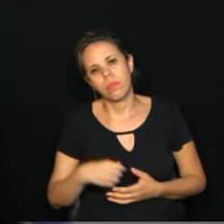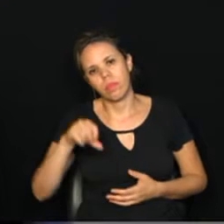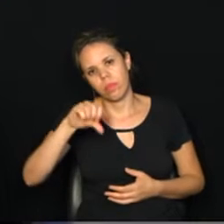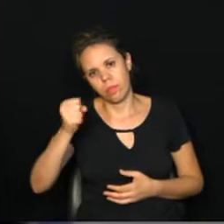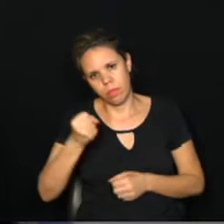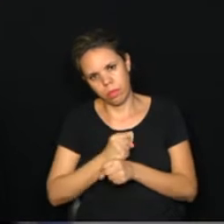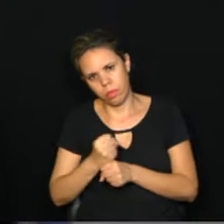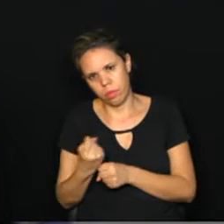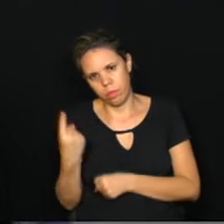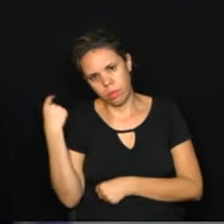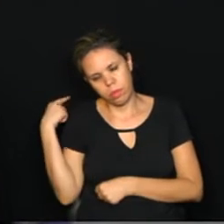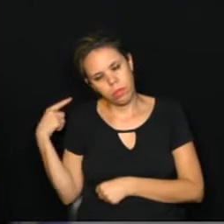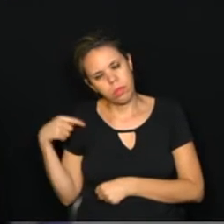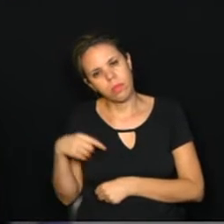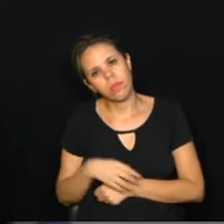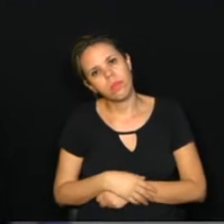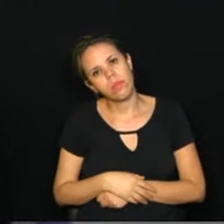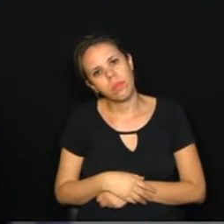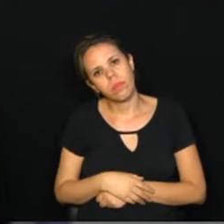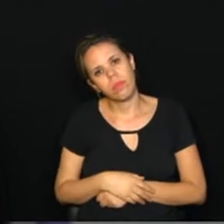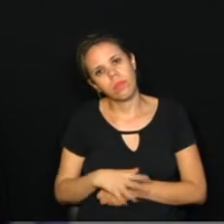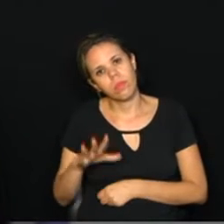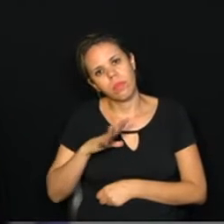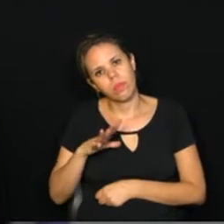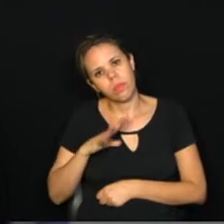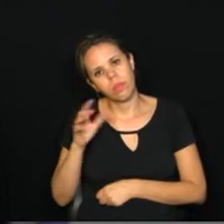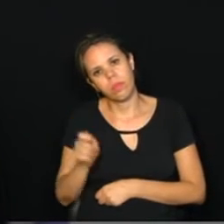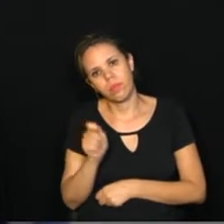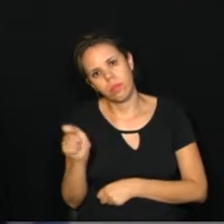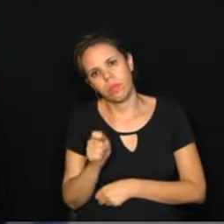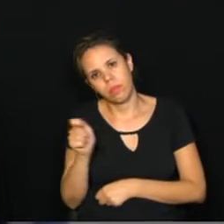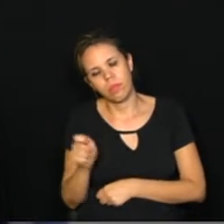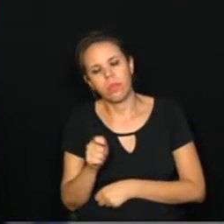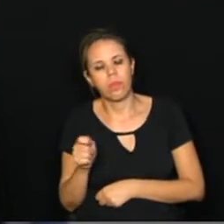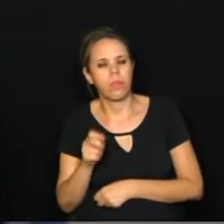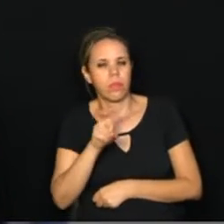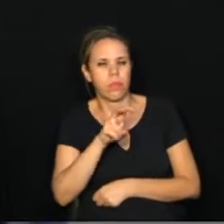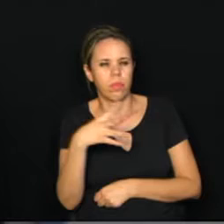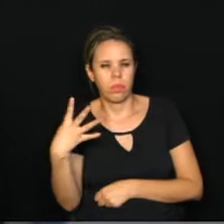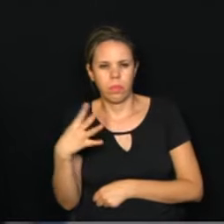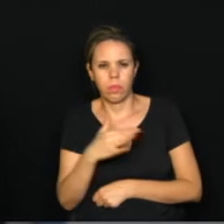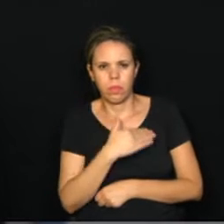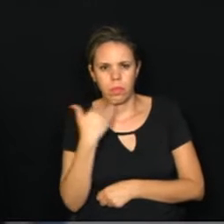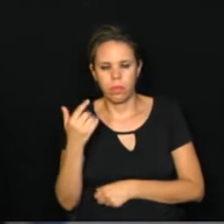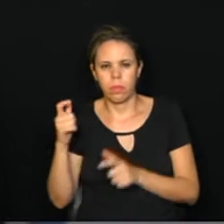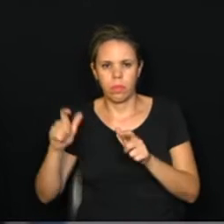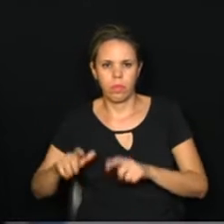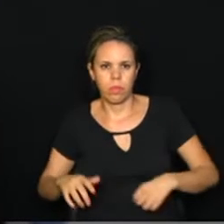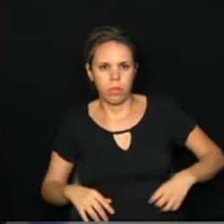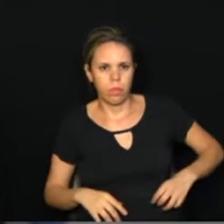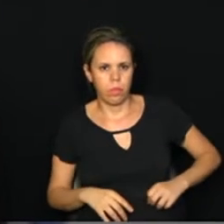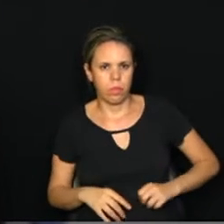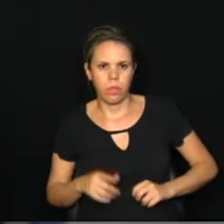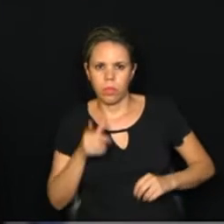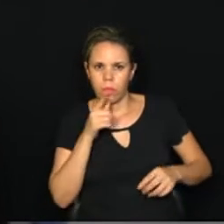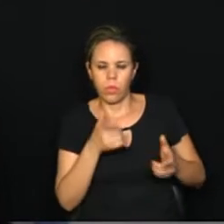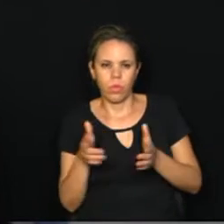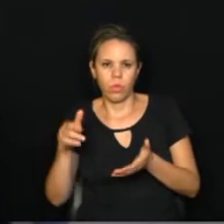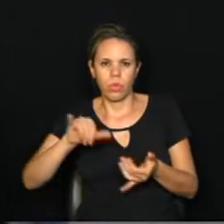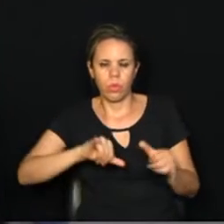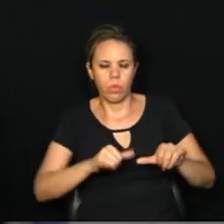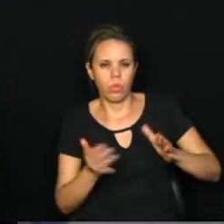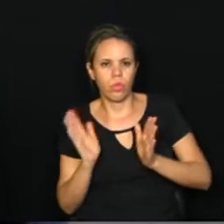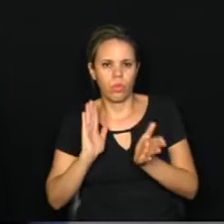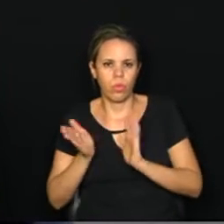1998, em Araras, que nós tivemos aí 54 mortos no local. Um caminhão de produto